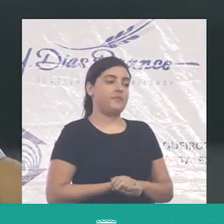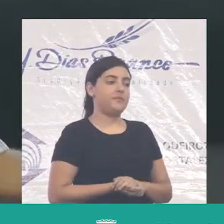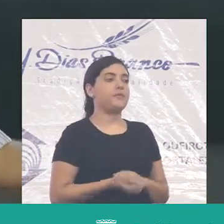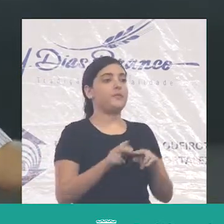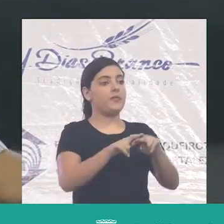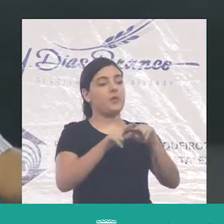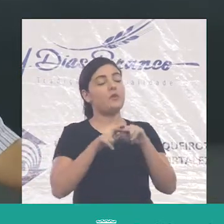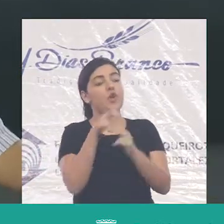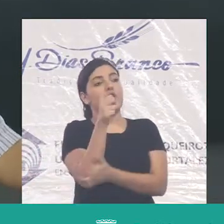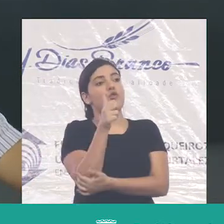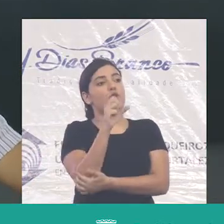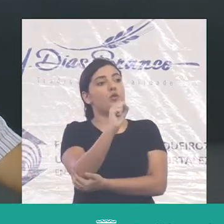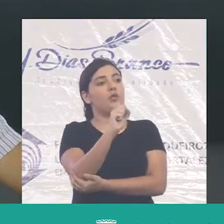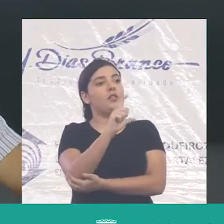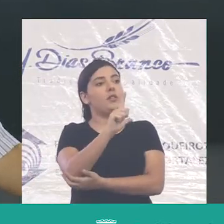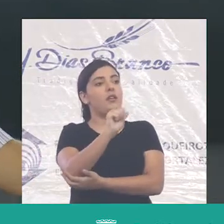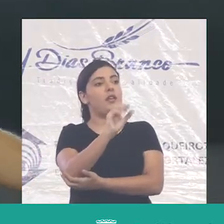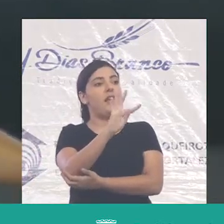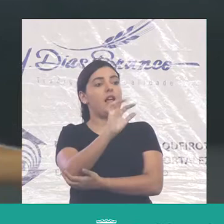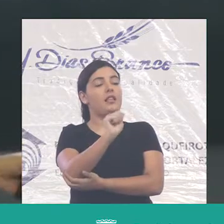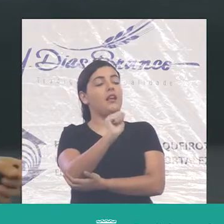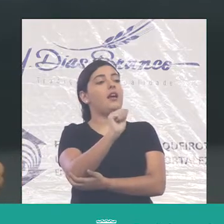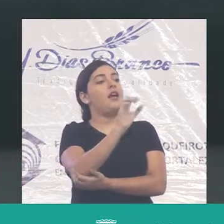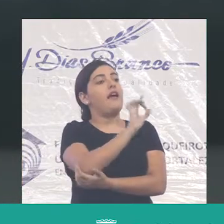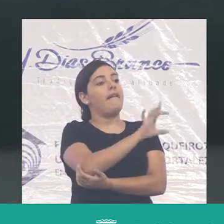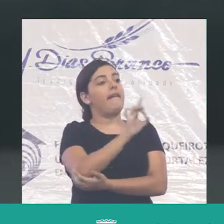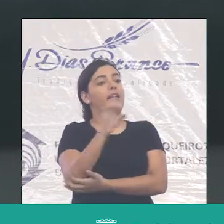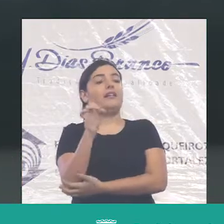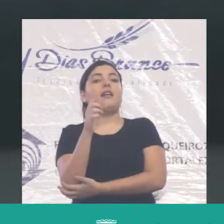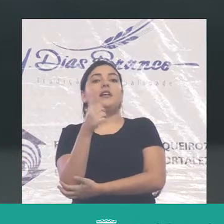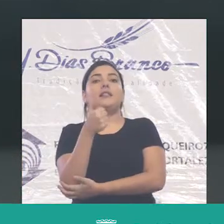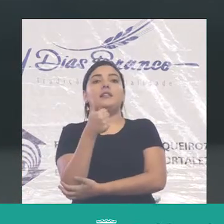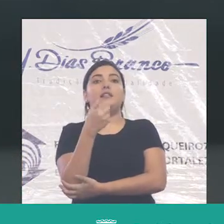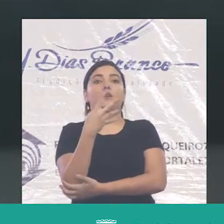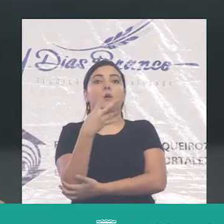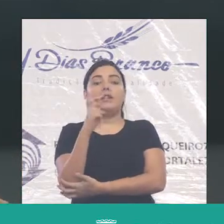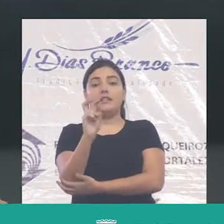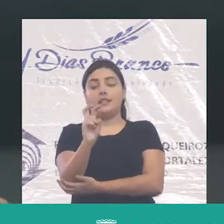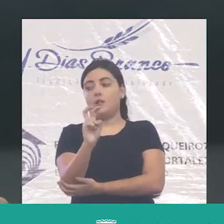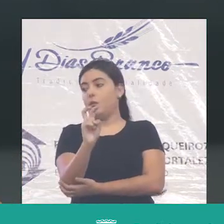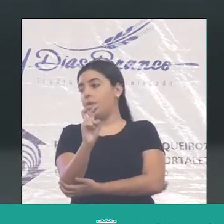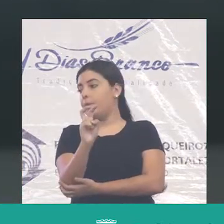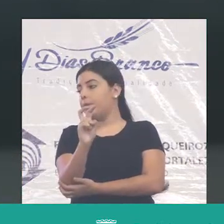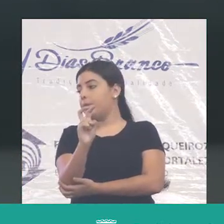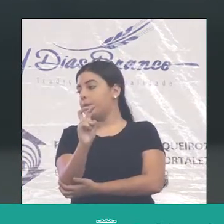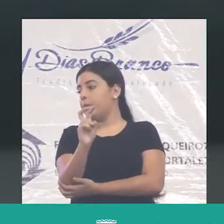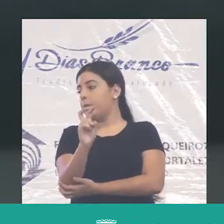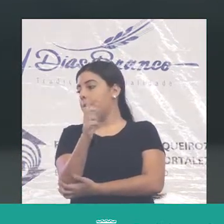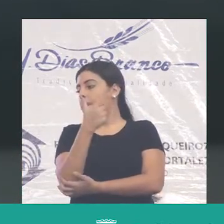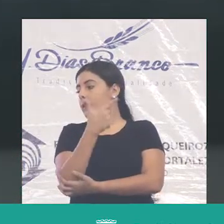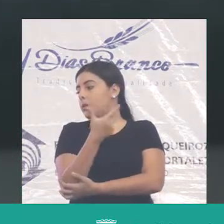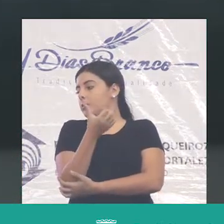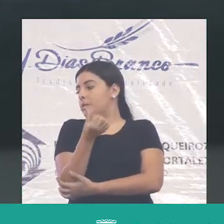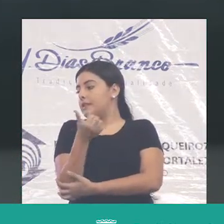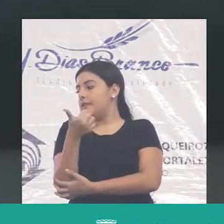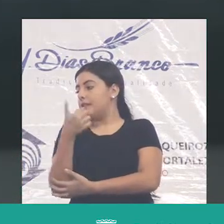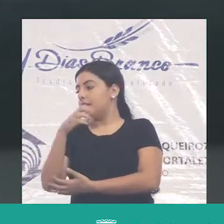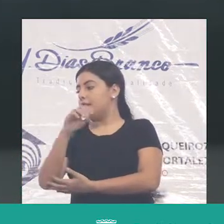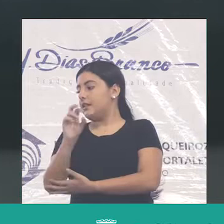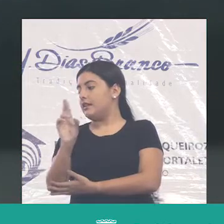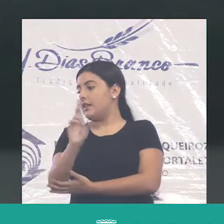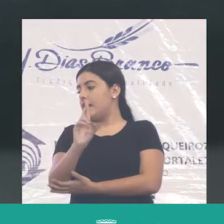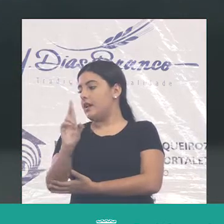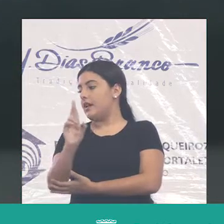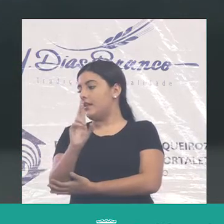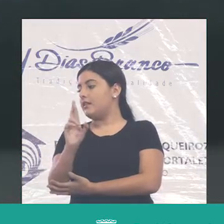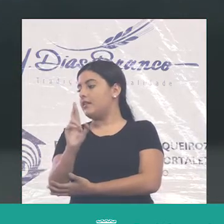Aí eu vou ter 18 latas, cada uma lata custando 145. Vai dar R$ 2.610,